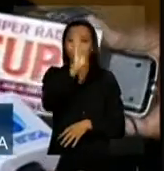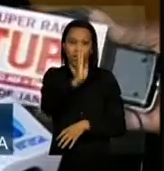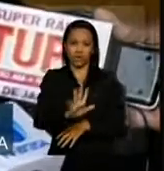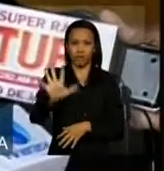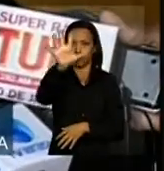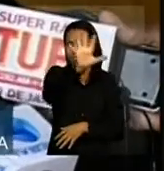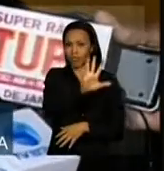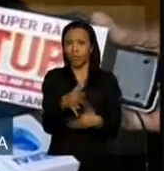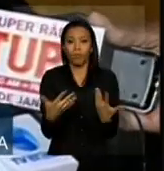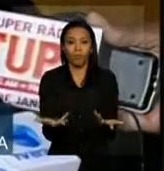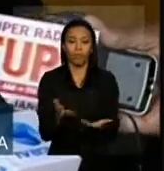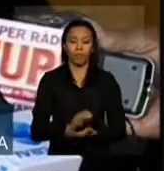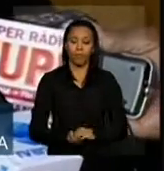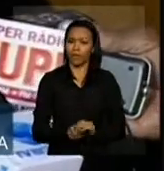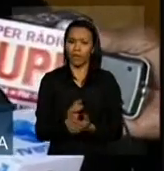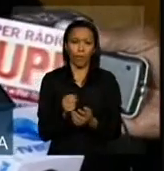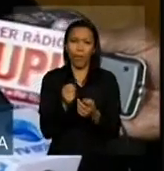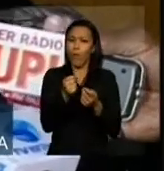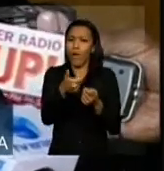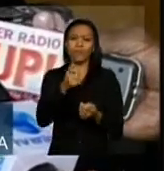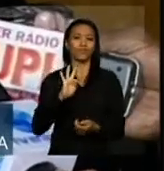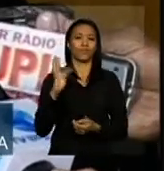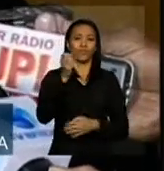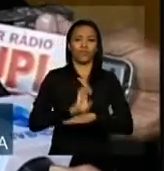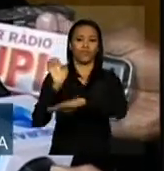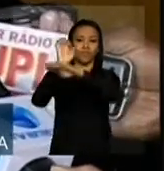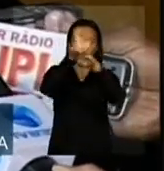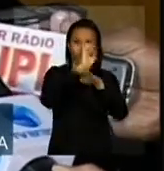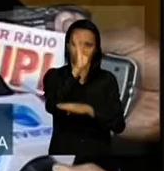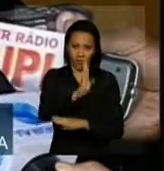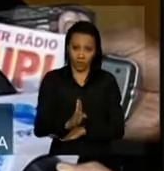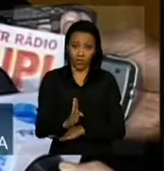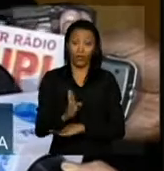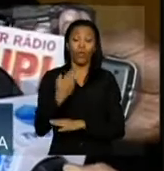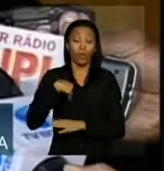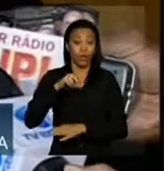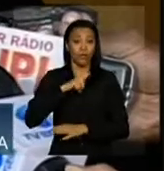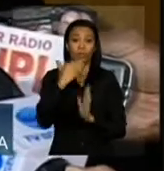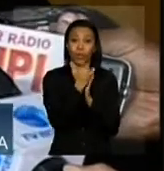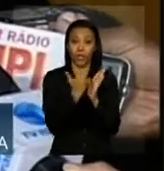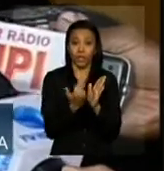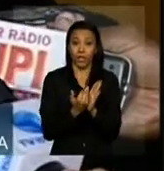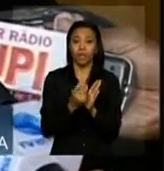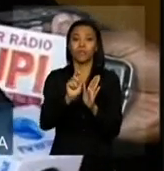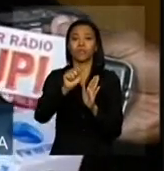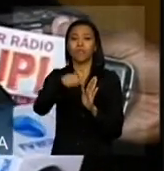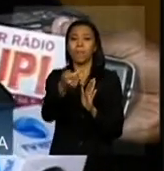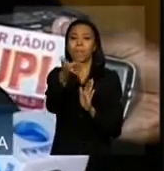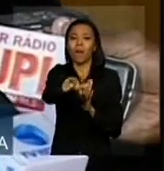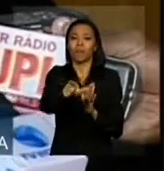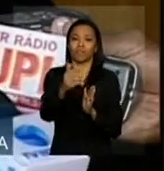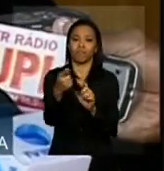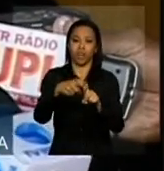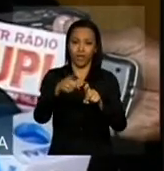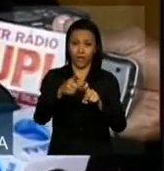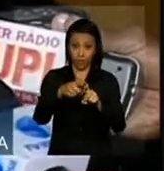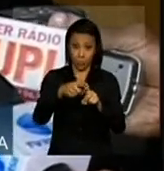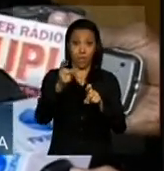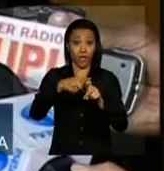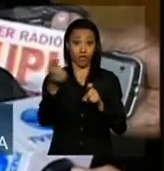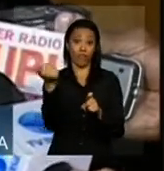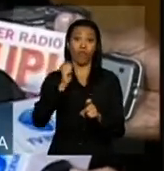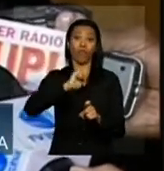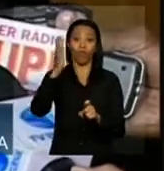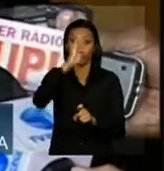aí praticamente todos os estados do Brasil. Nós estamos no programa Mais Médicos, estamos trazendo médicos do exterior para atender uma